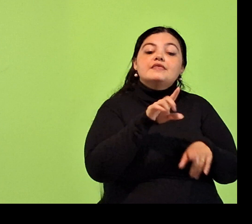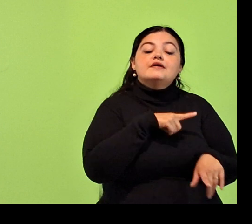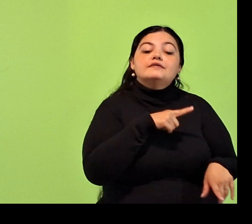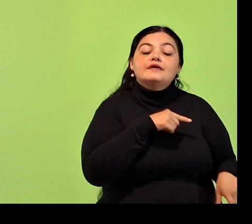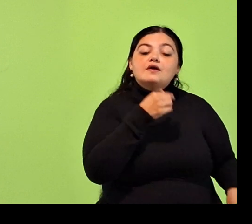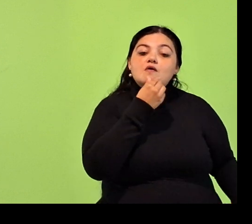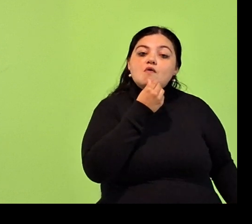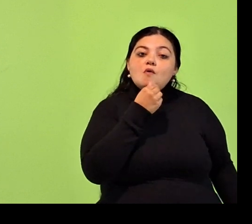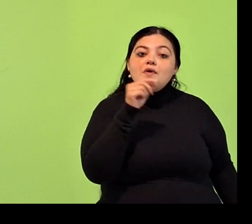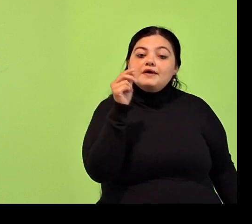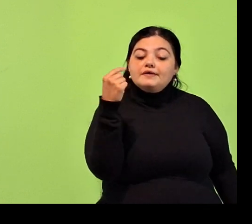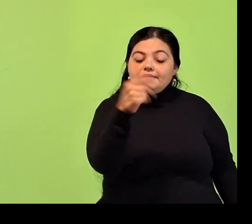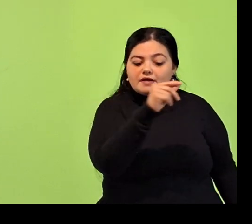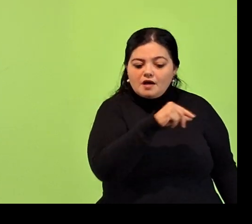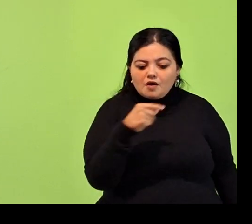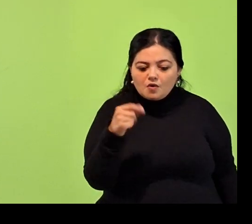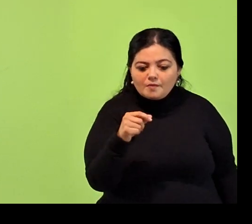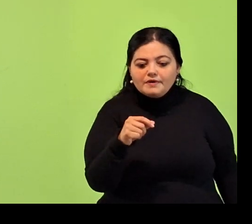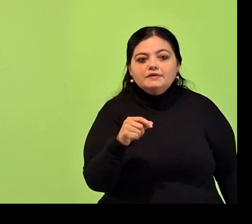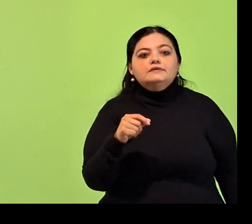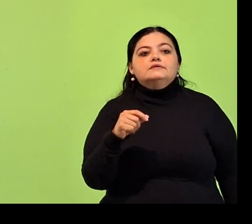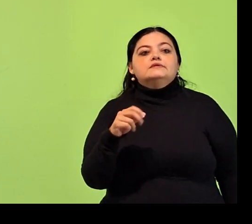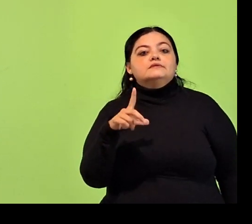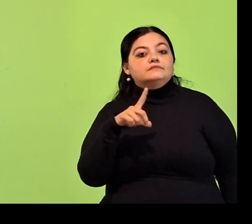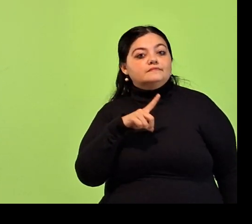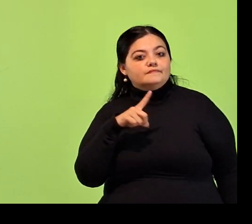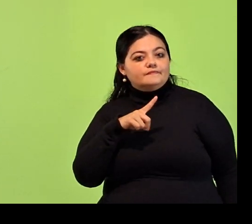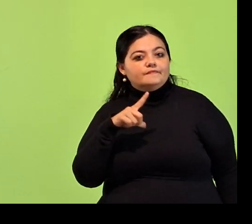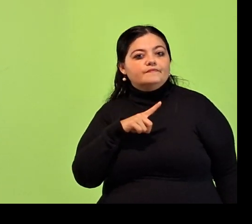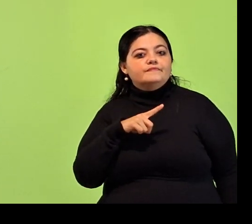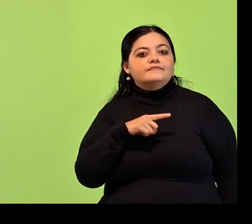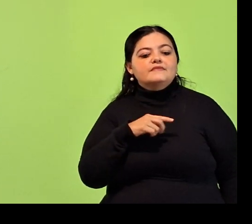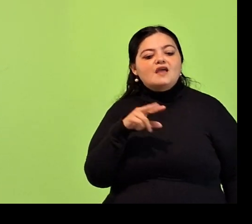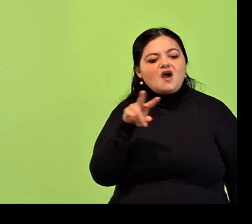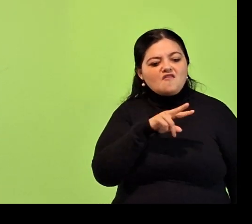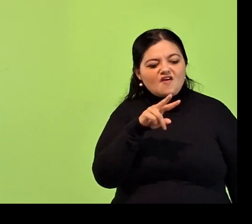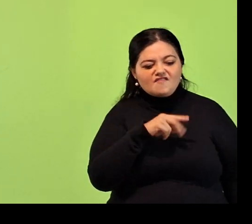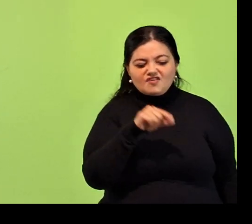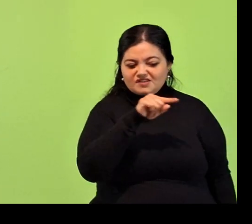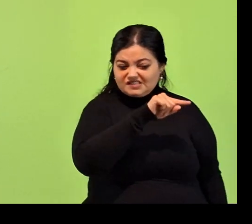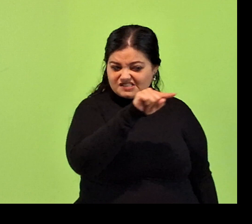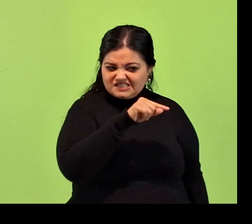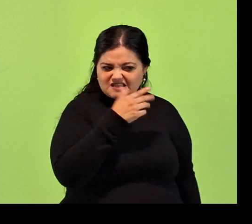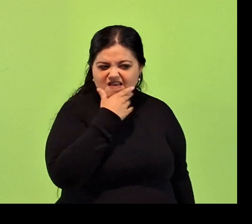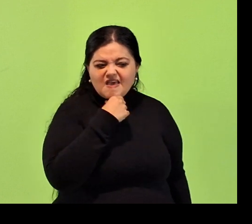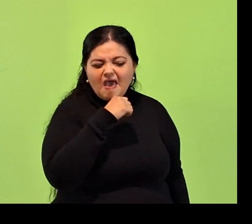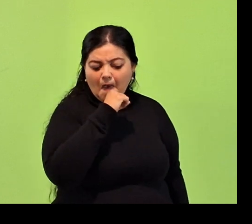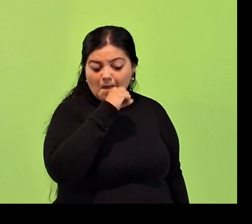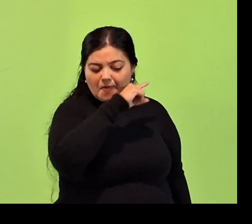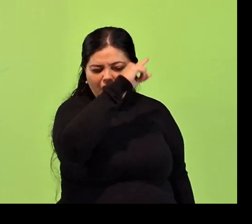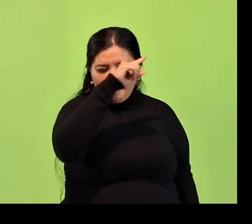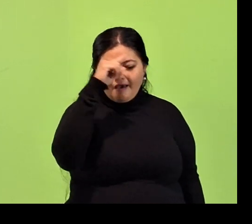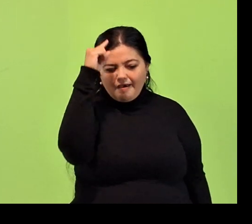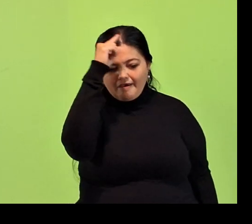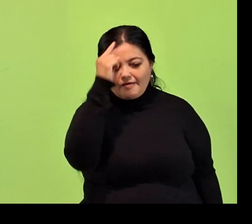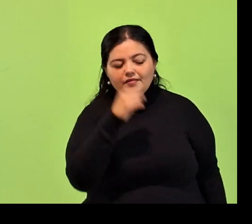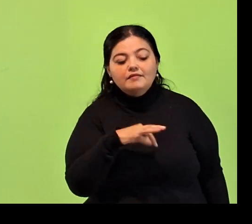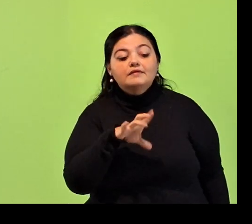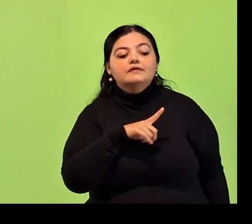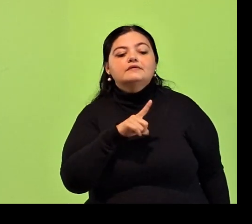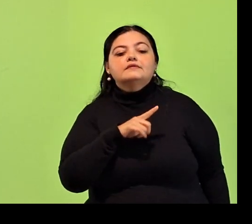e um ogã de corte do Candomblé, foram chamados de os pais de santo. E além dessas 5 pessoas,